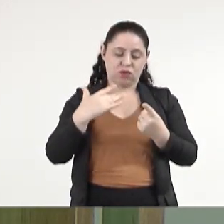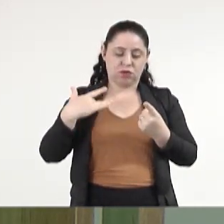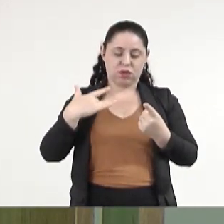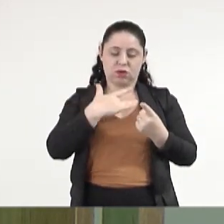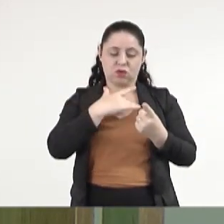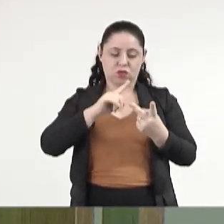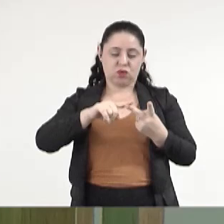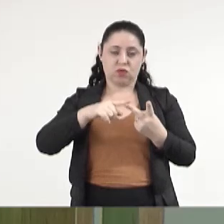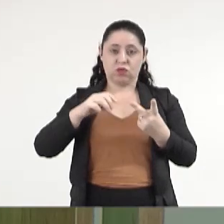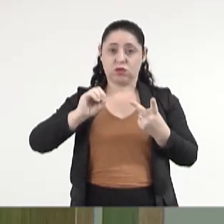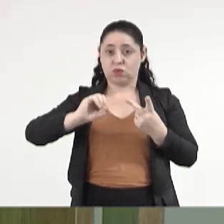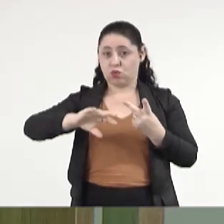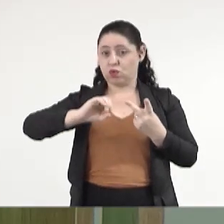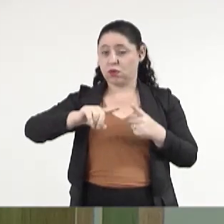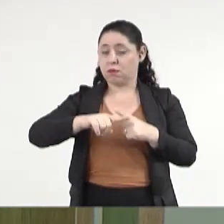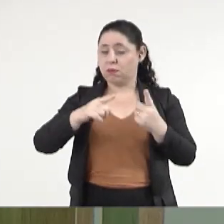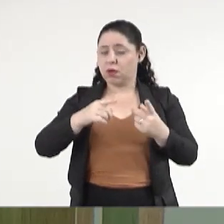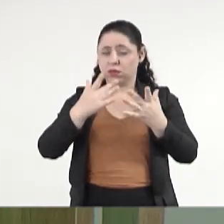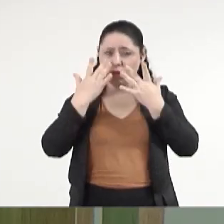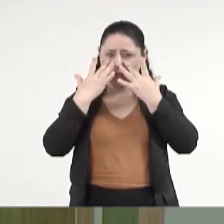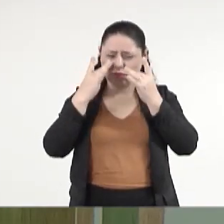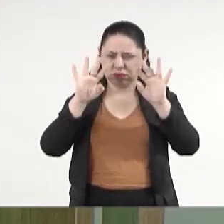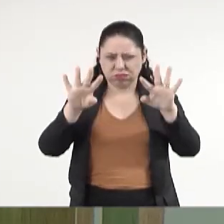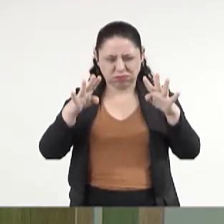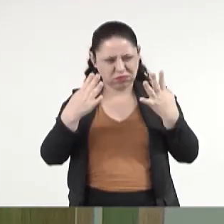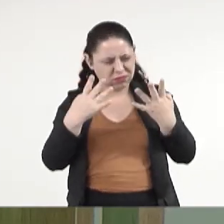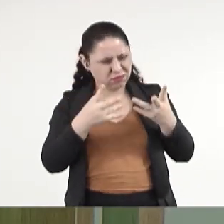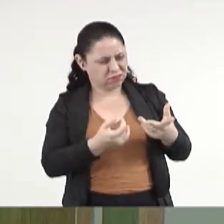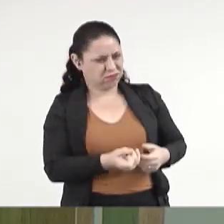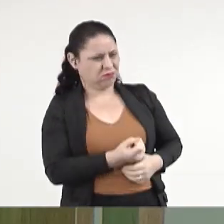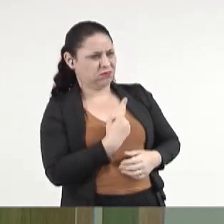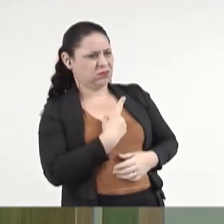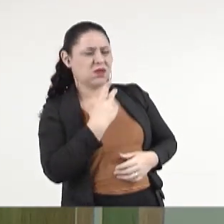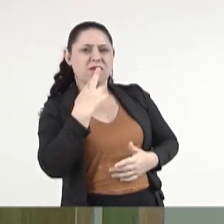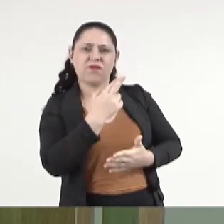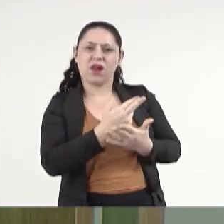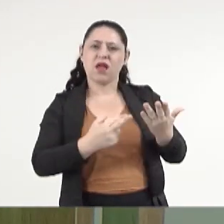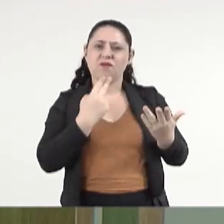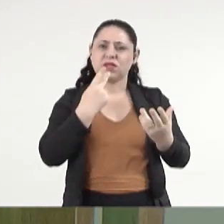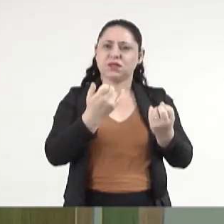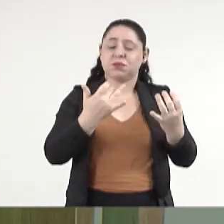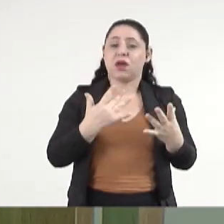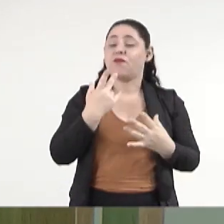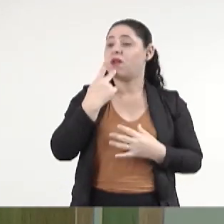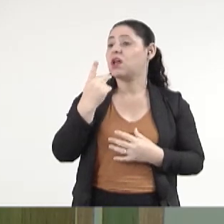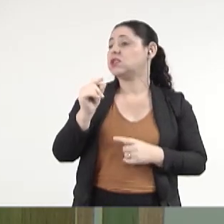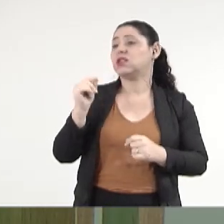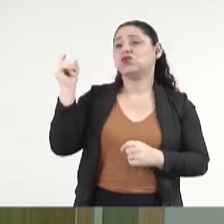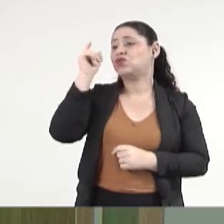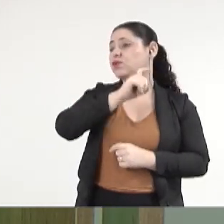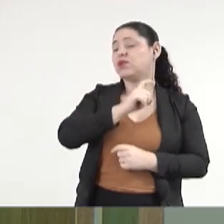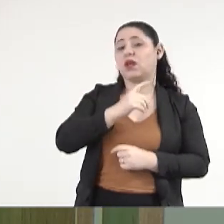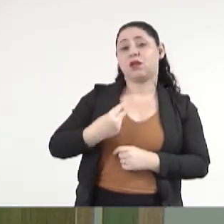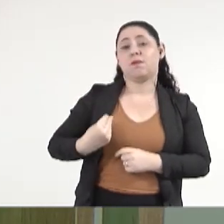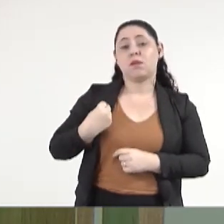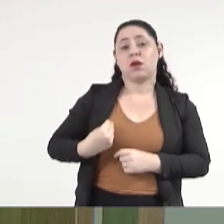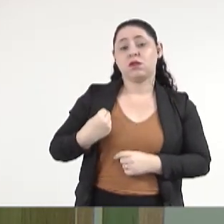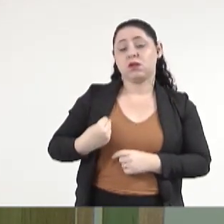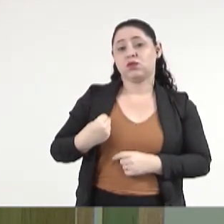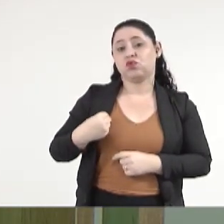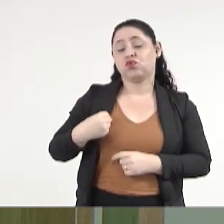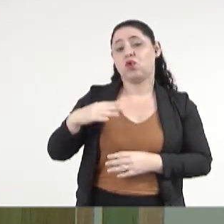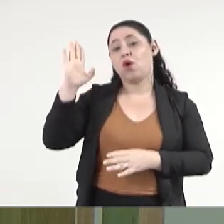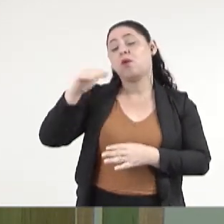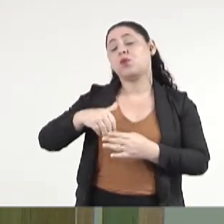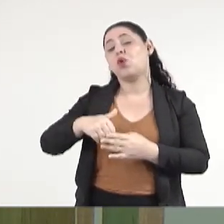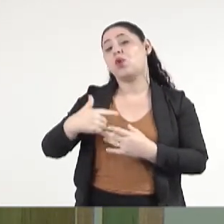na saúde e na educação, mas teve algo que me chamou a atenção também, que foi o relato da população em dizer que eles têm dificuldade de participar de um